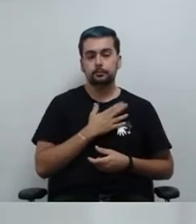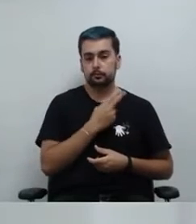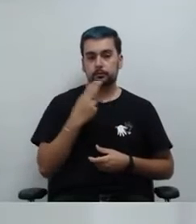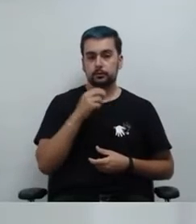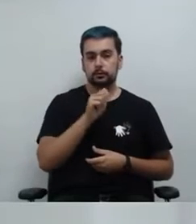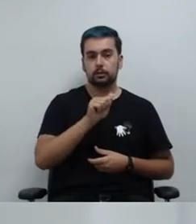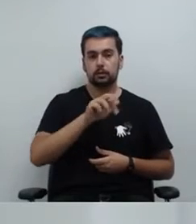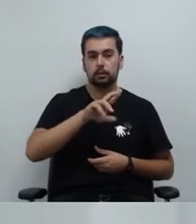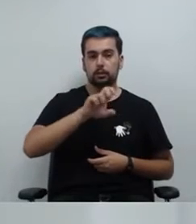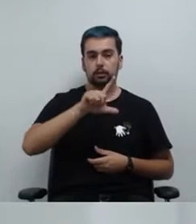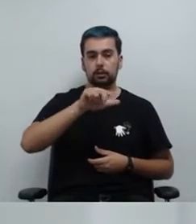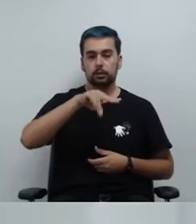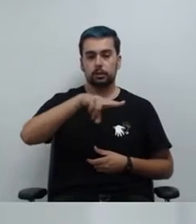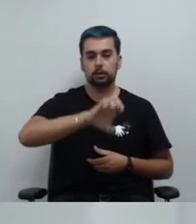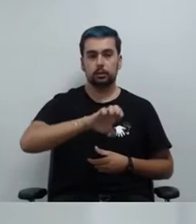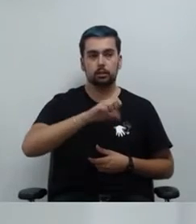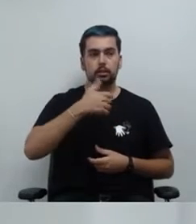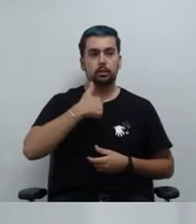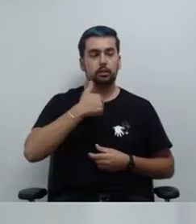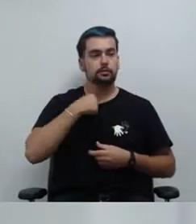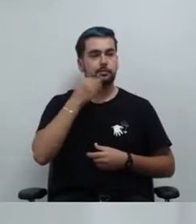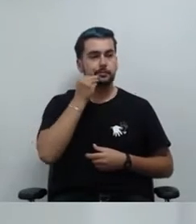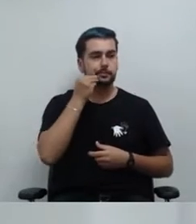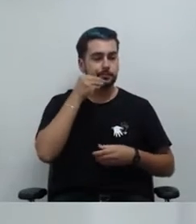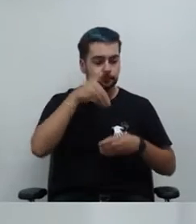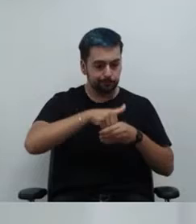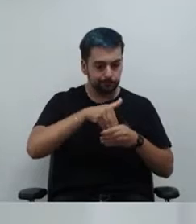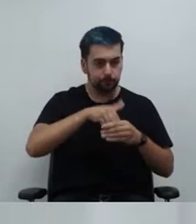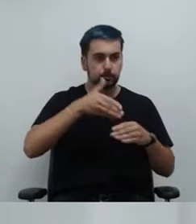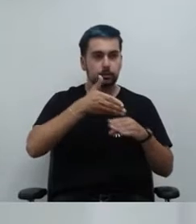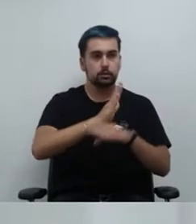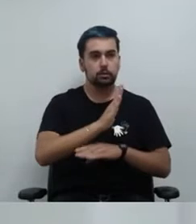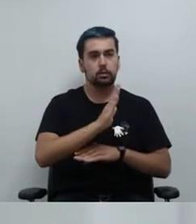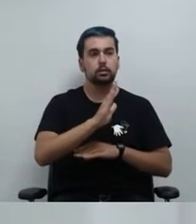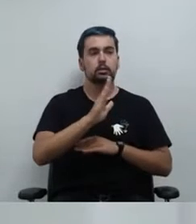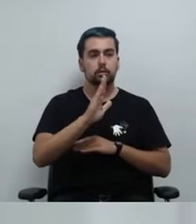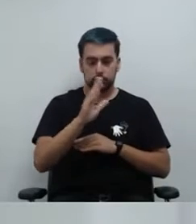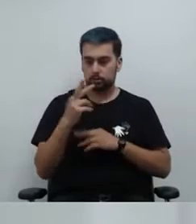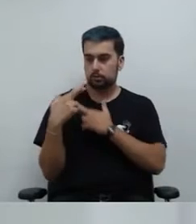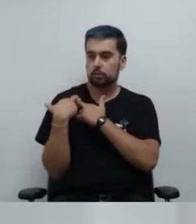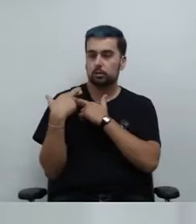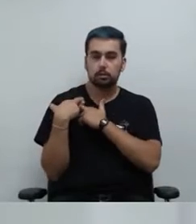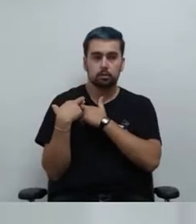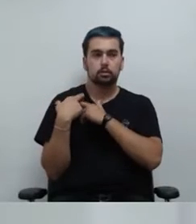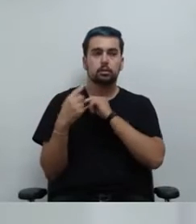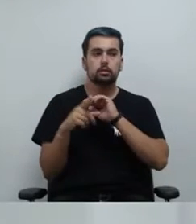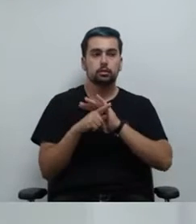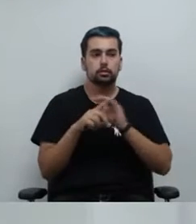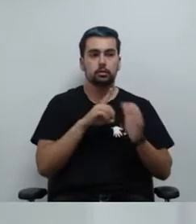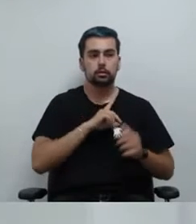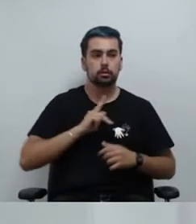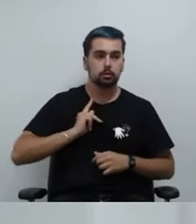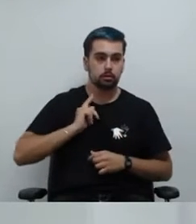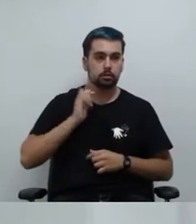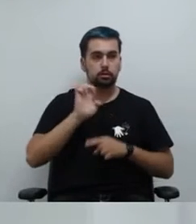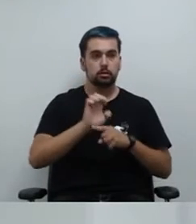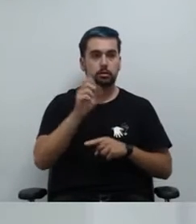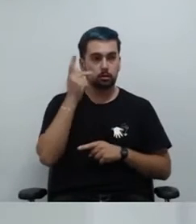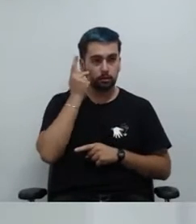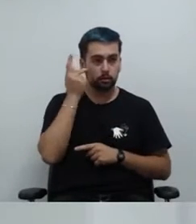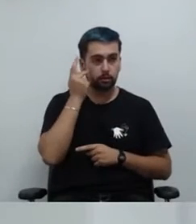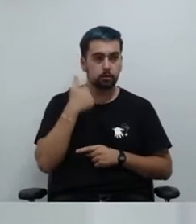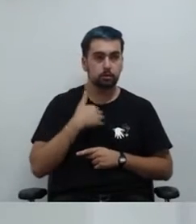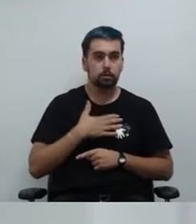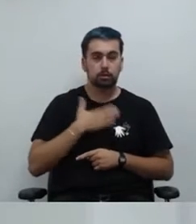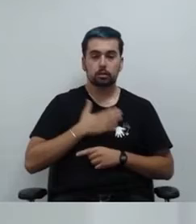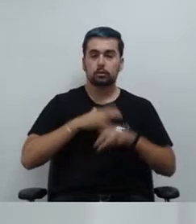Ataíde Pessoa e sou candidata aprovada do 9º concurso para ingresso no cargo de defensor e defensor público do Estado de São Paulo.